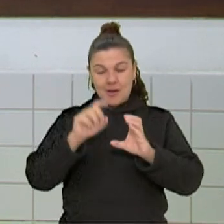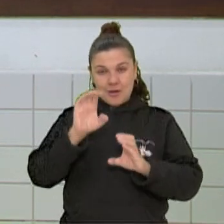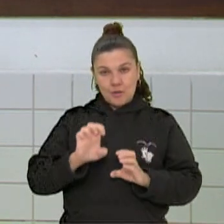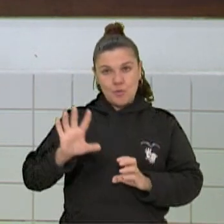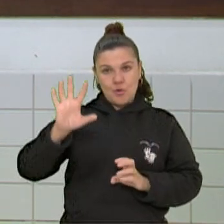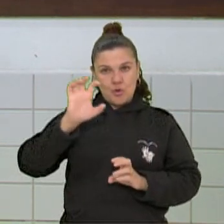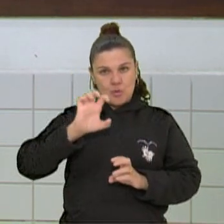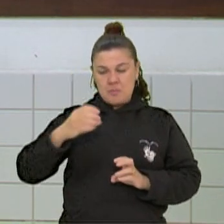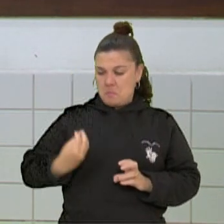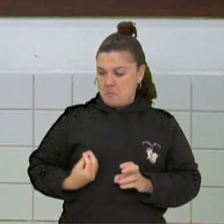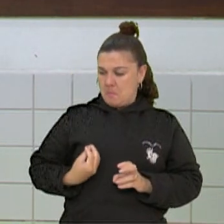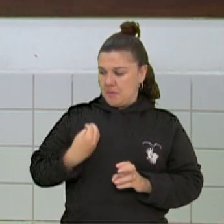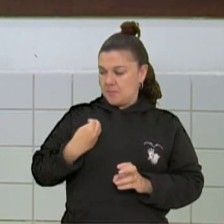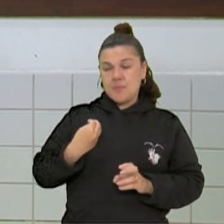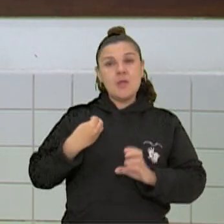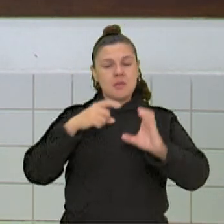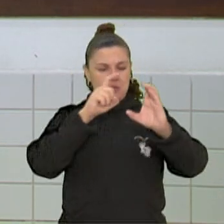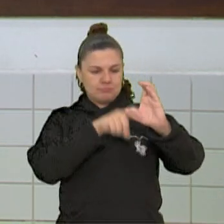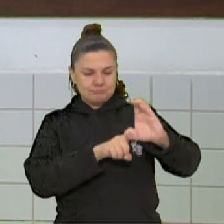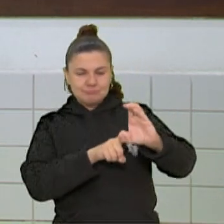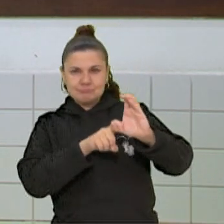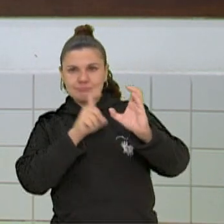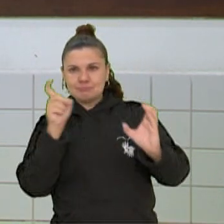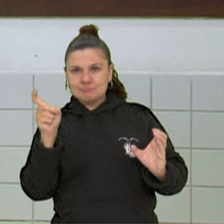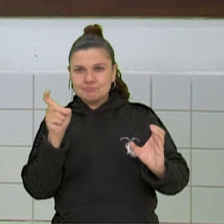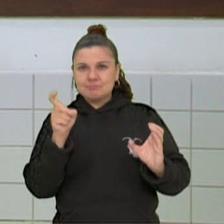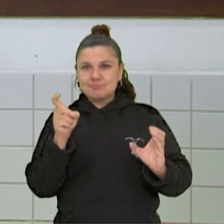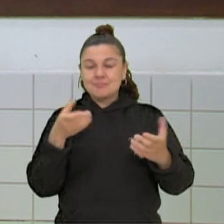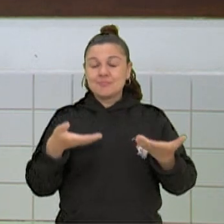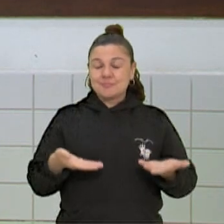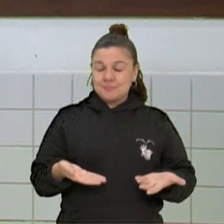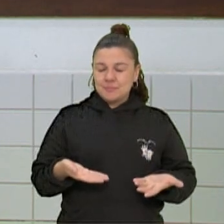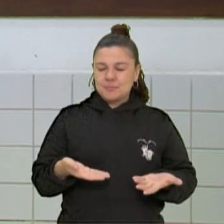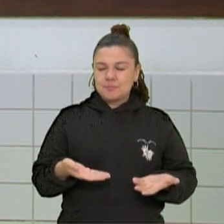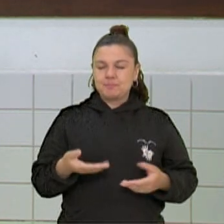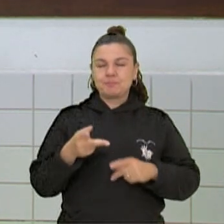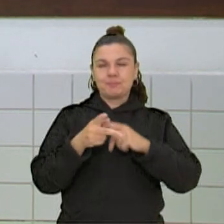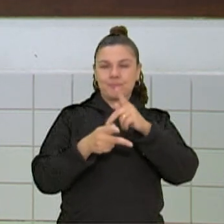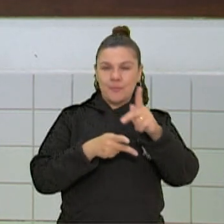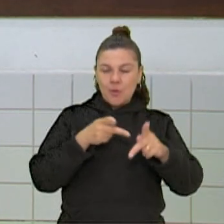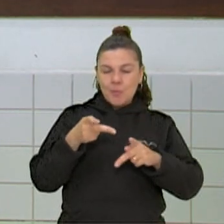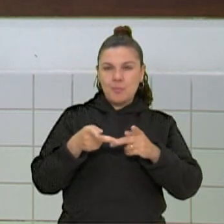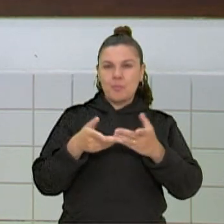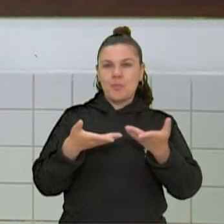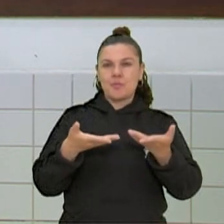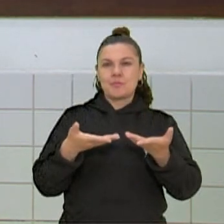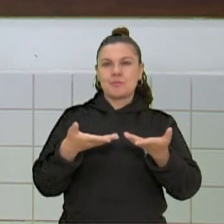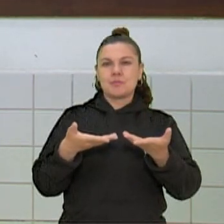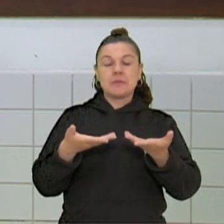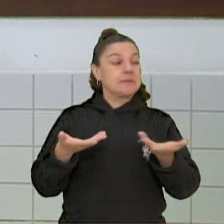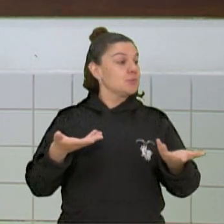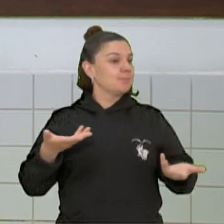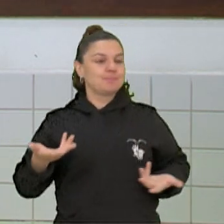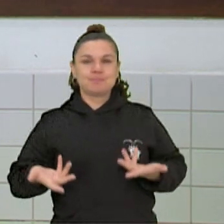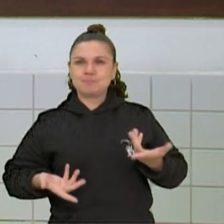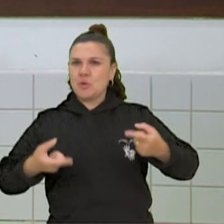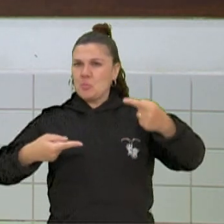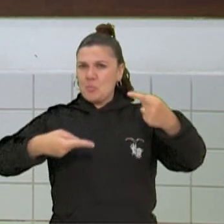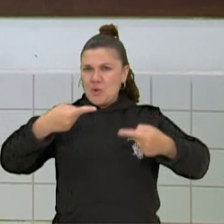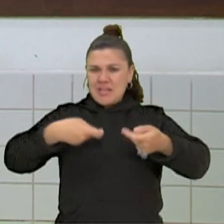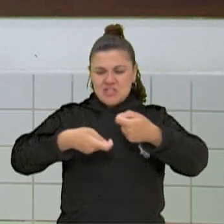africano que depois da descolonização, né, a população, as nações ficaram perdidas